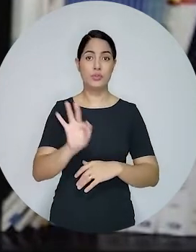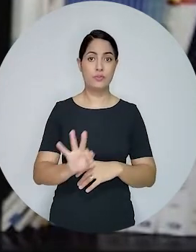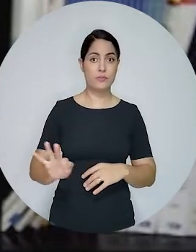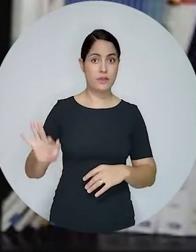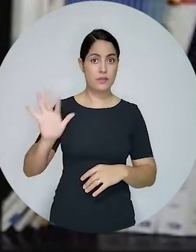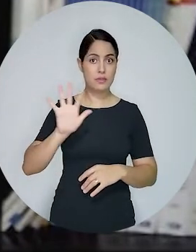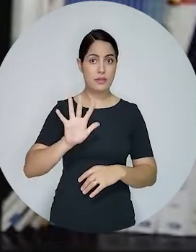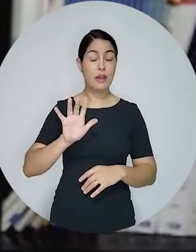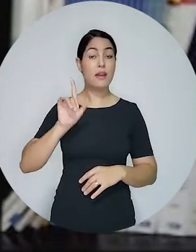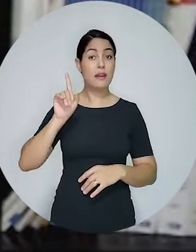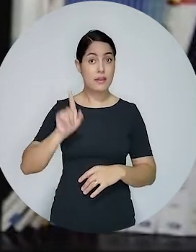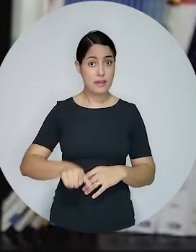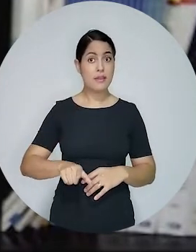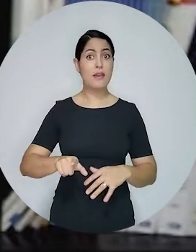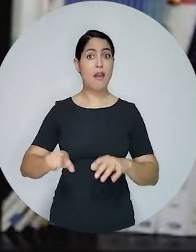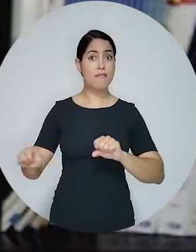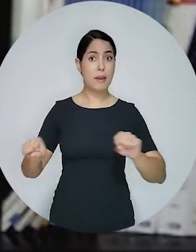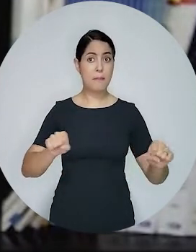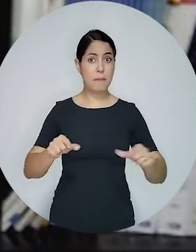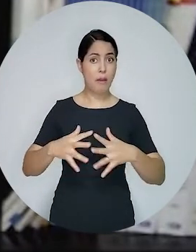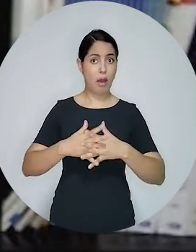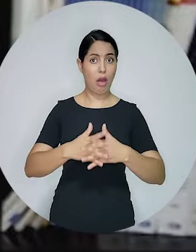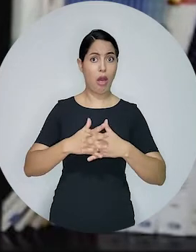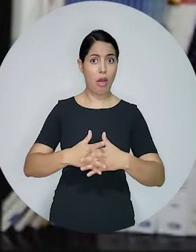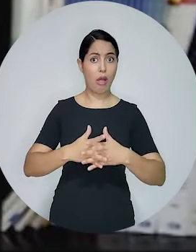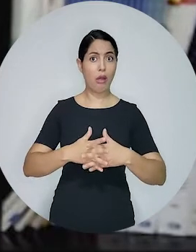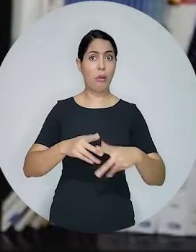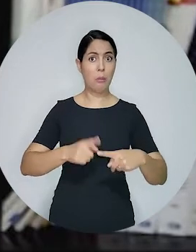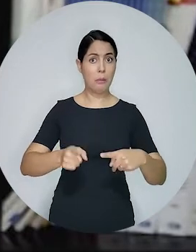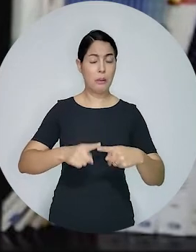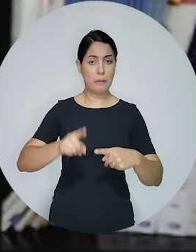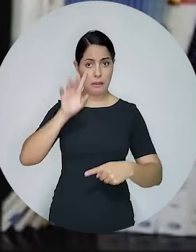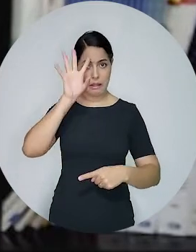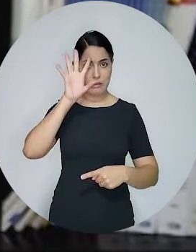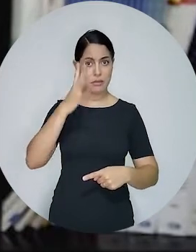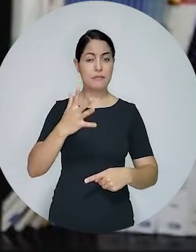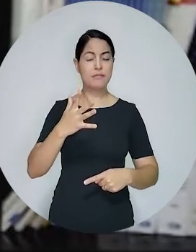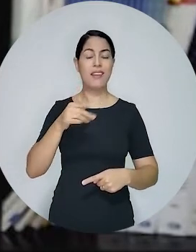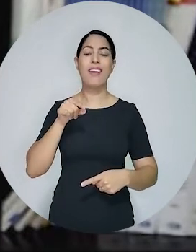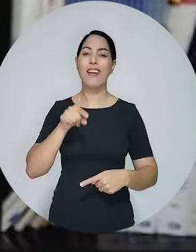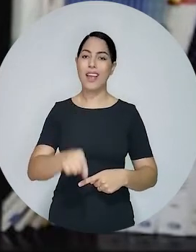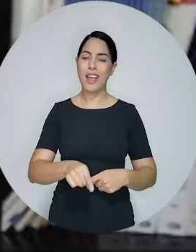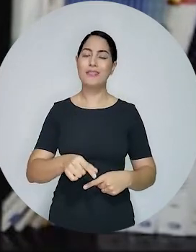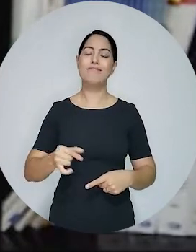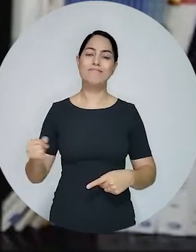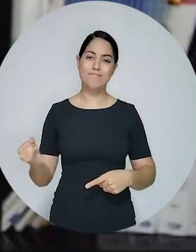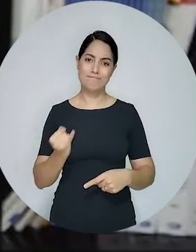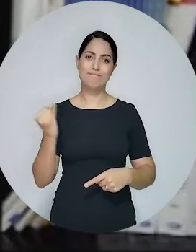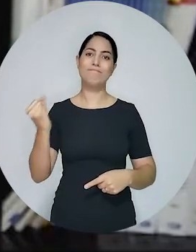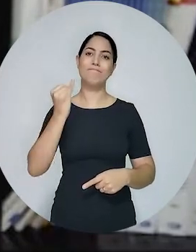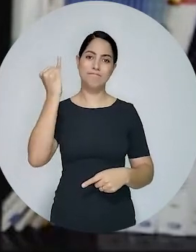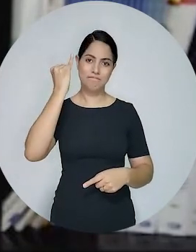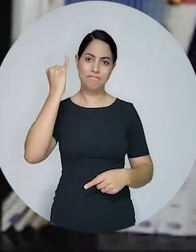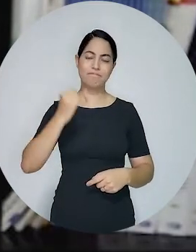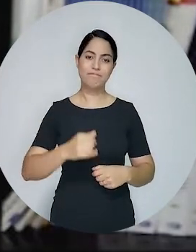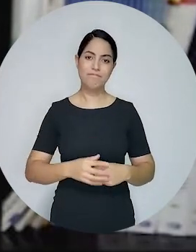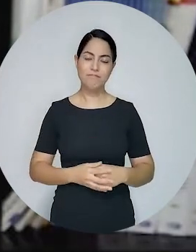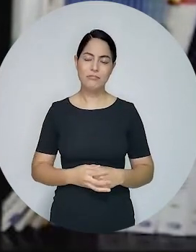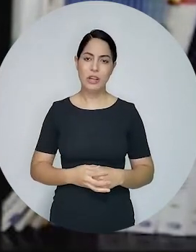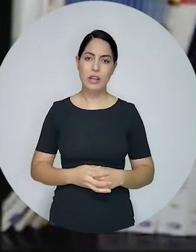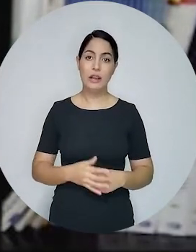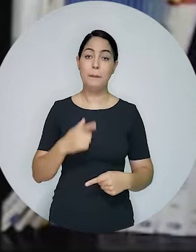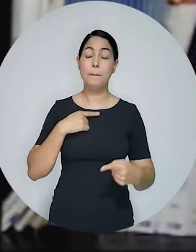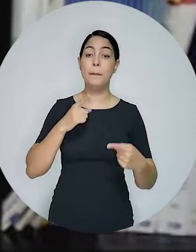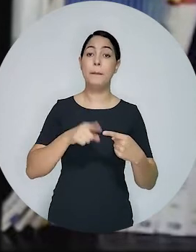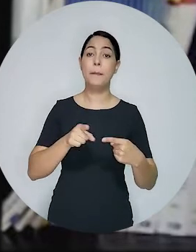como causa relevante de geração de conflitos judiciais. É uma causa relevantíssima. A